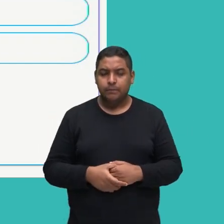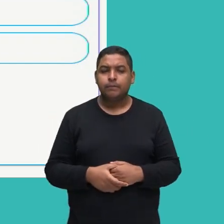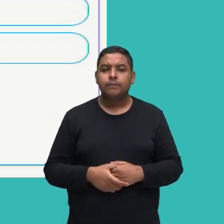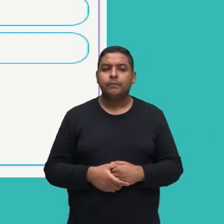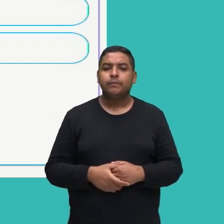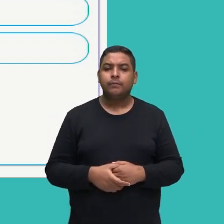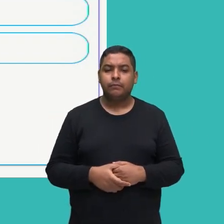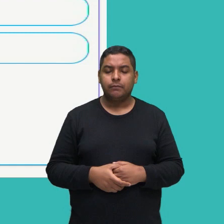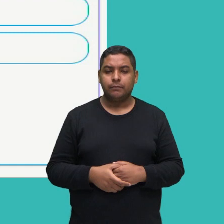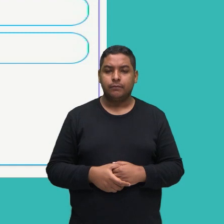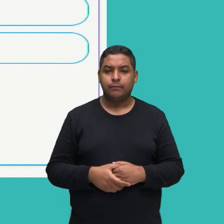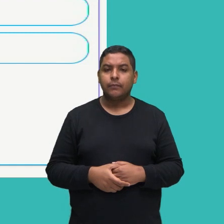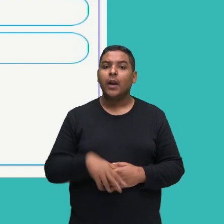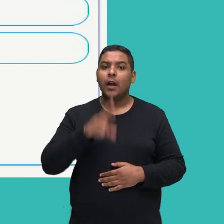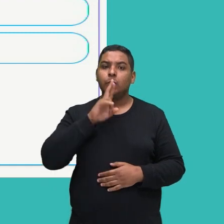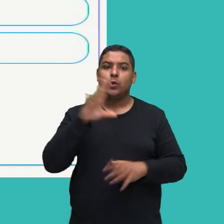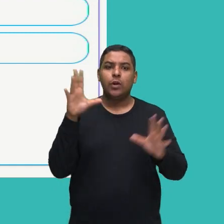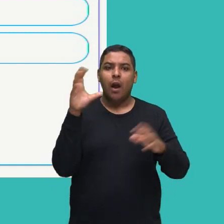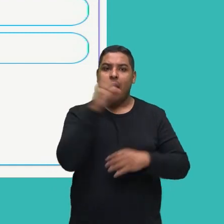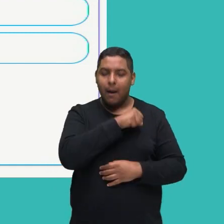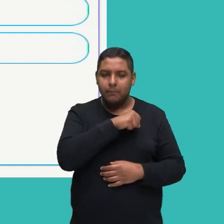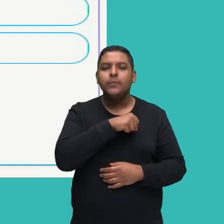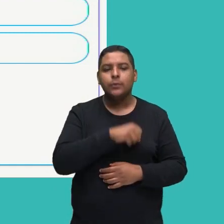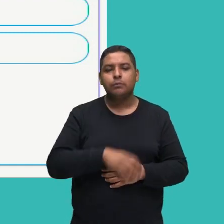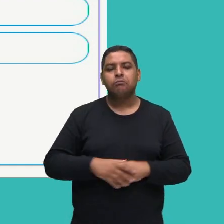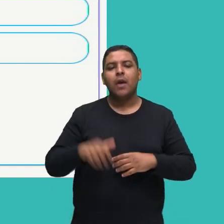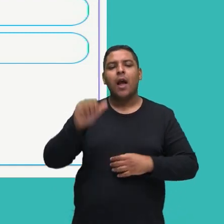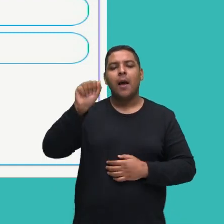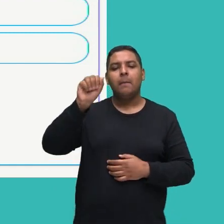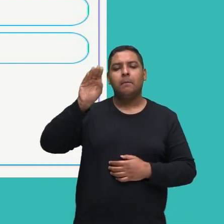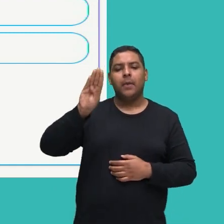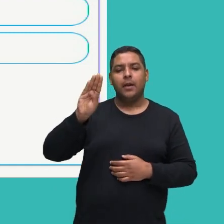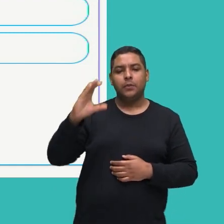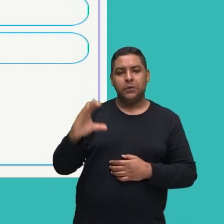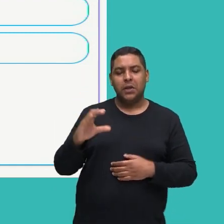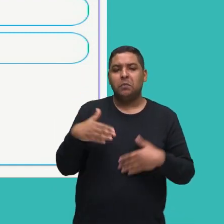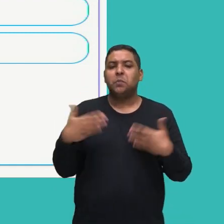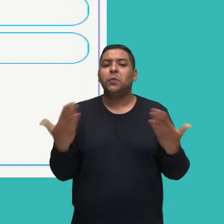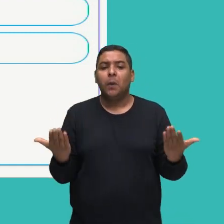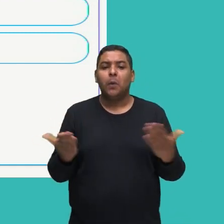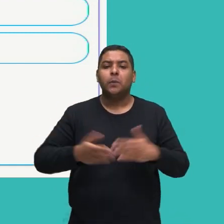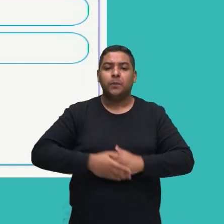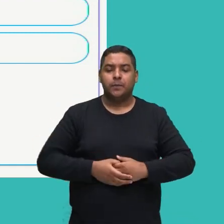Vina é o mesmo que salsicha, vinho ou